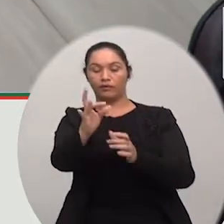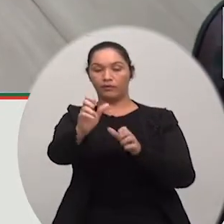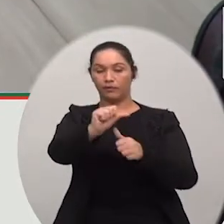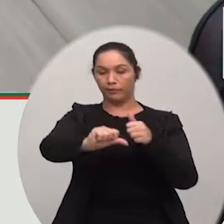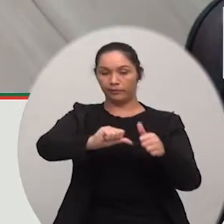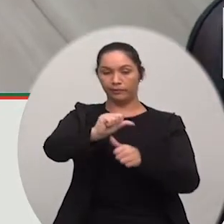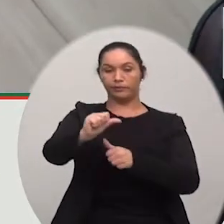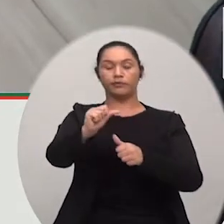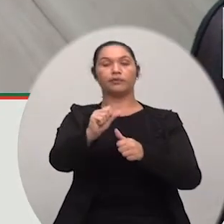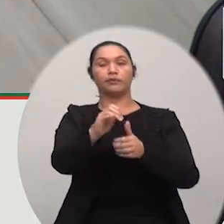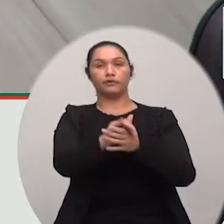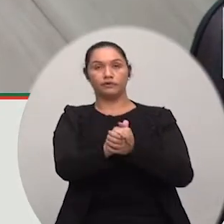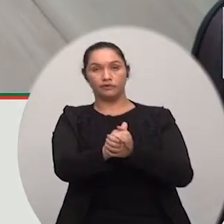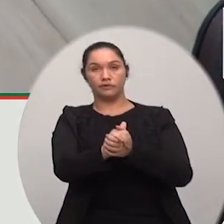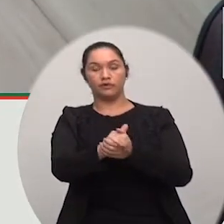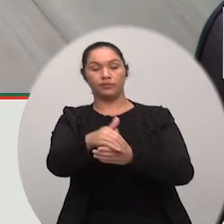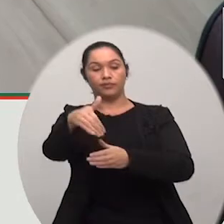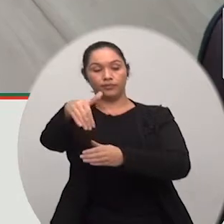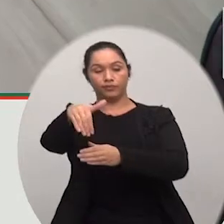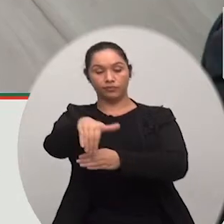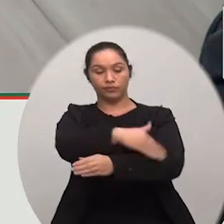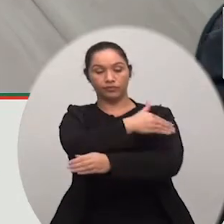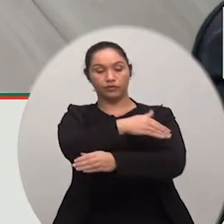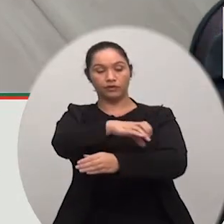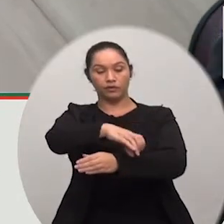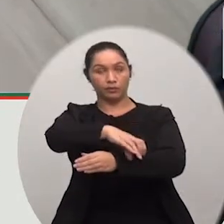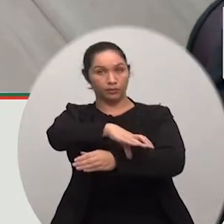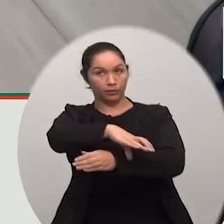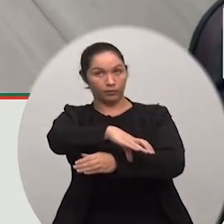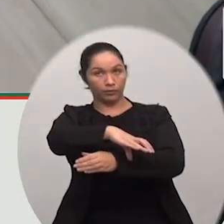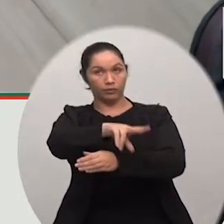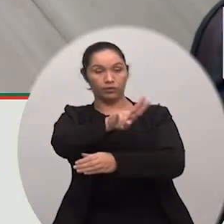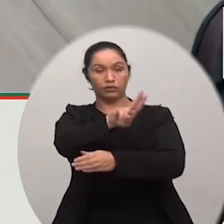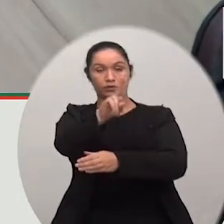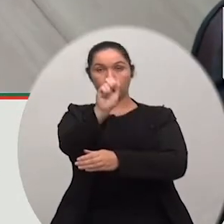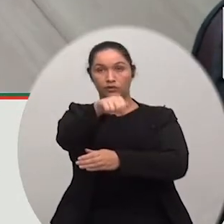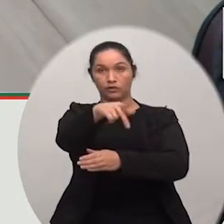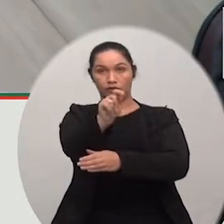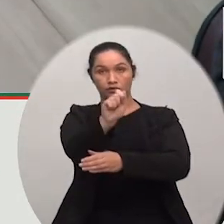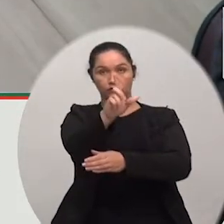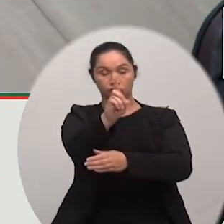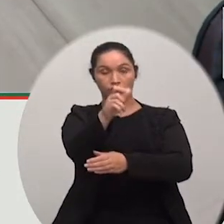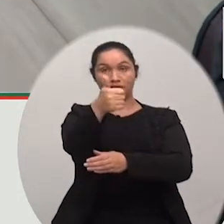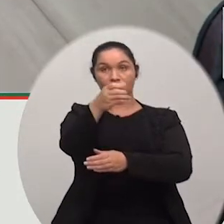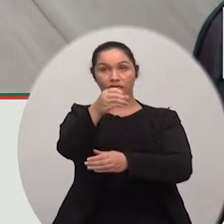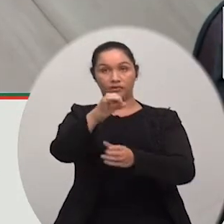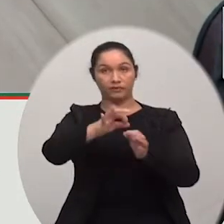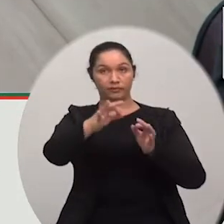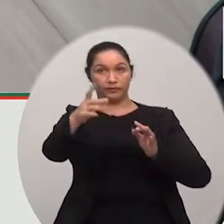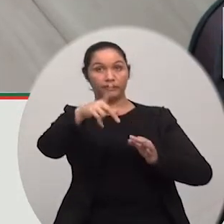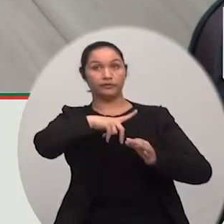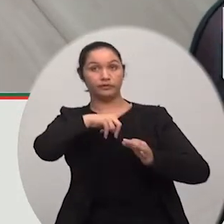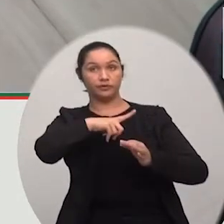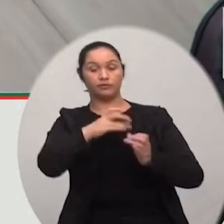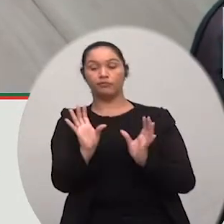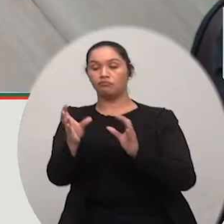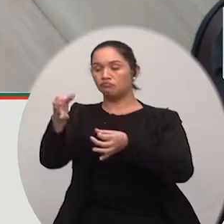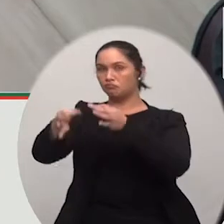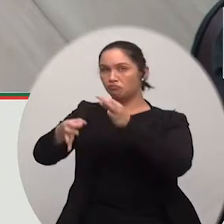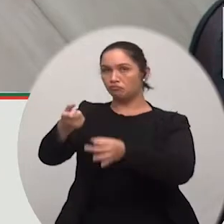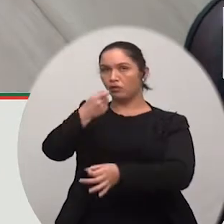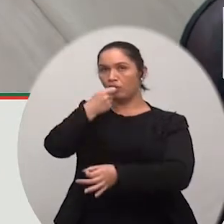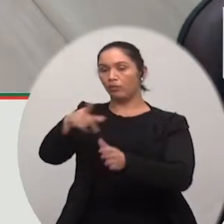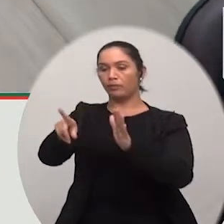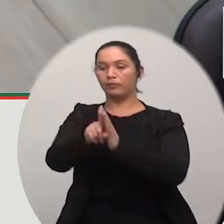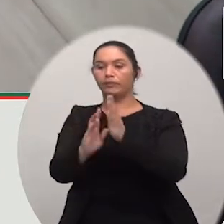Tal medida visa autorizar que a largura da rua Ângela Amboni Centro passe a ser de 10 metros. A Comissão de Justiça e Redação opinou pela legalidade